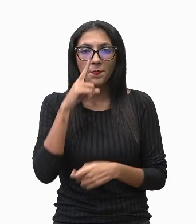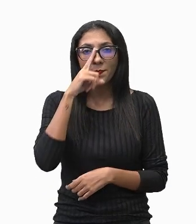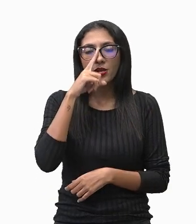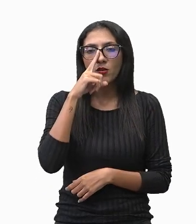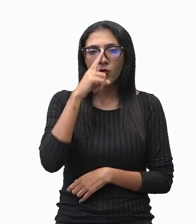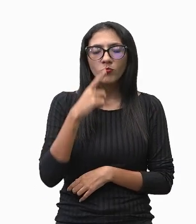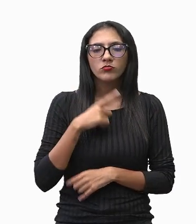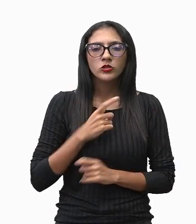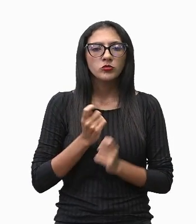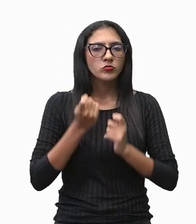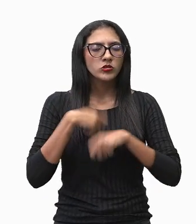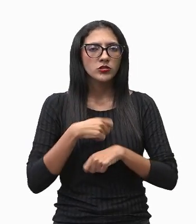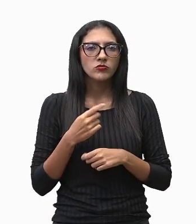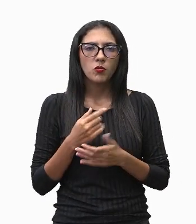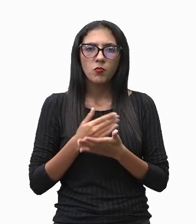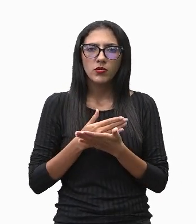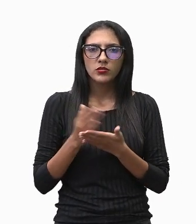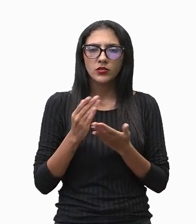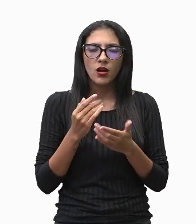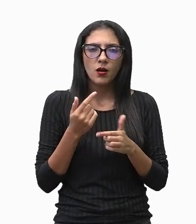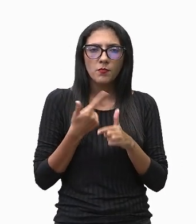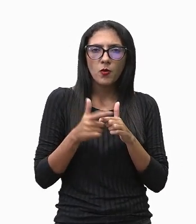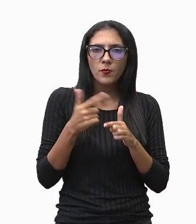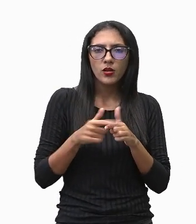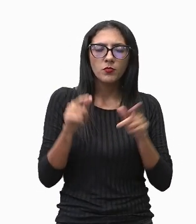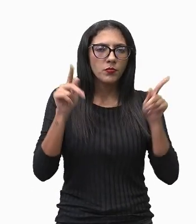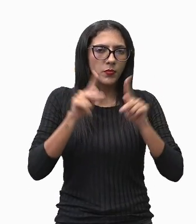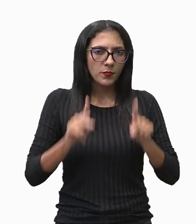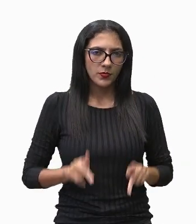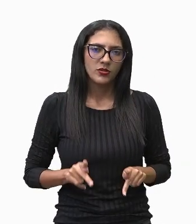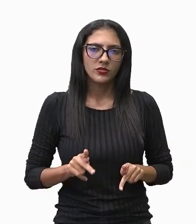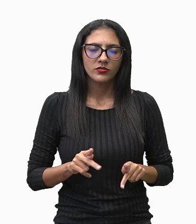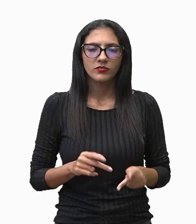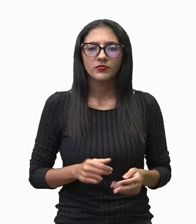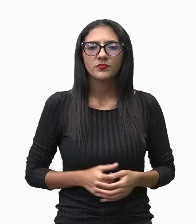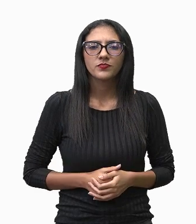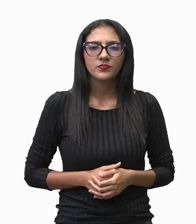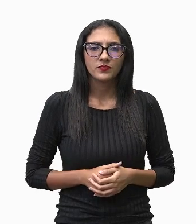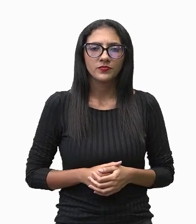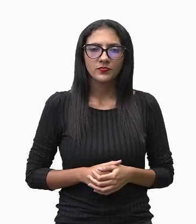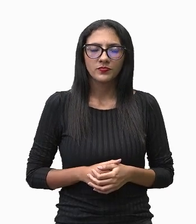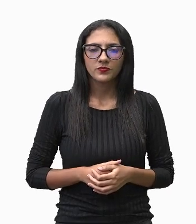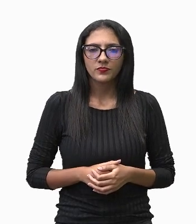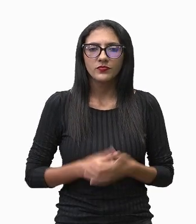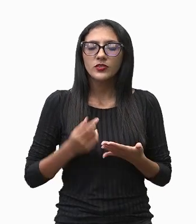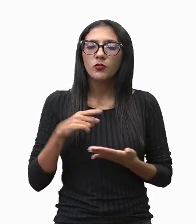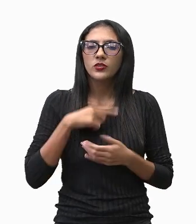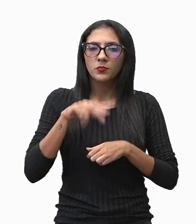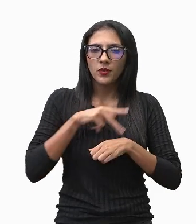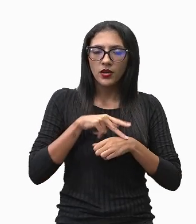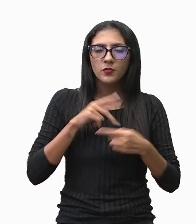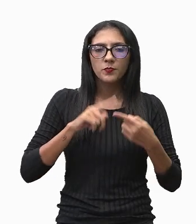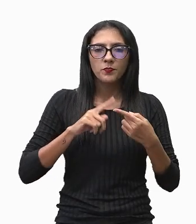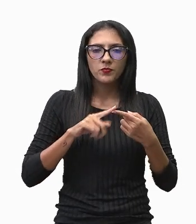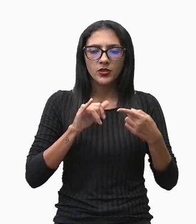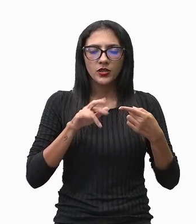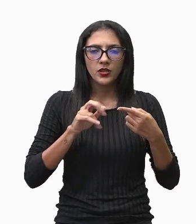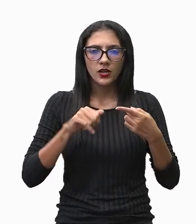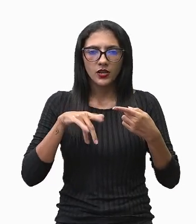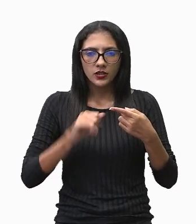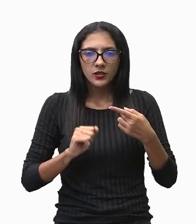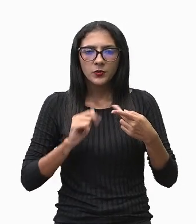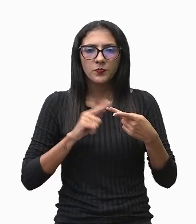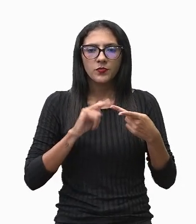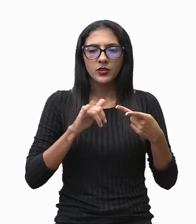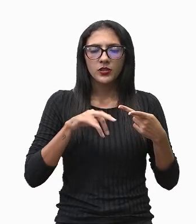poderia ameaçar a paz internacional. Então, entre esses países, nós temos o Iraque, o Irã,